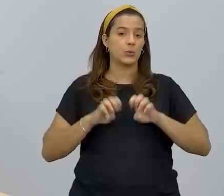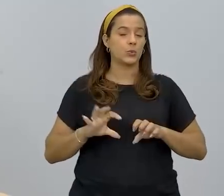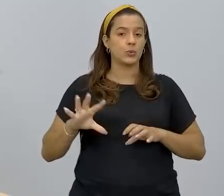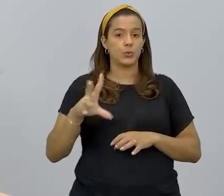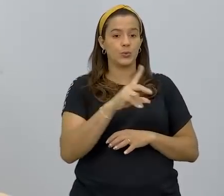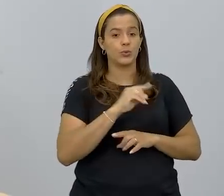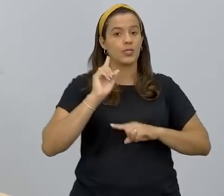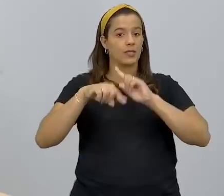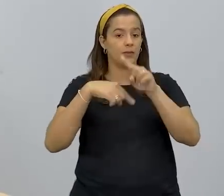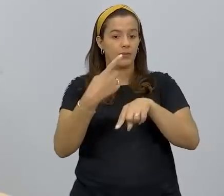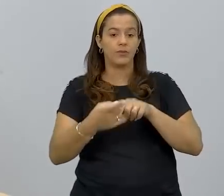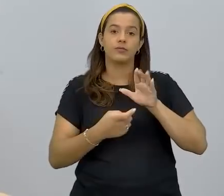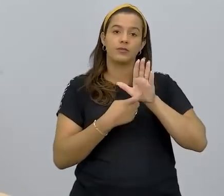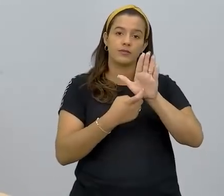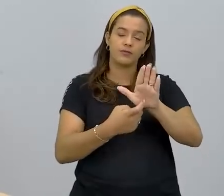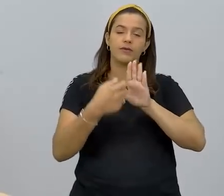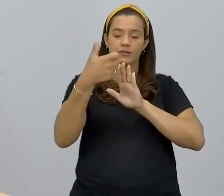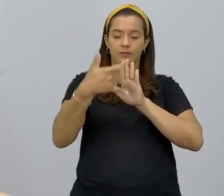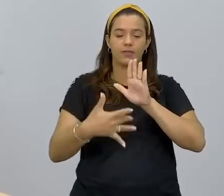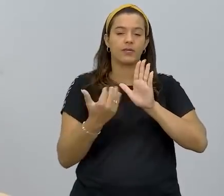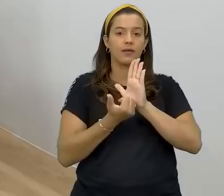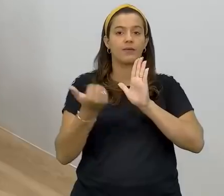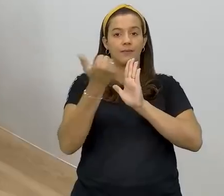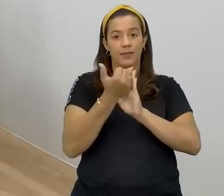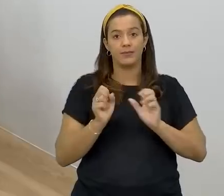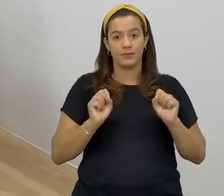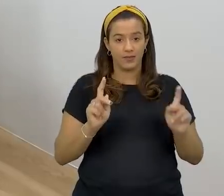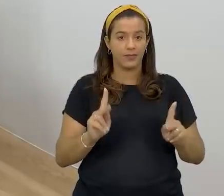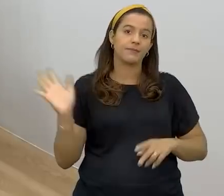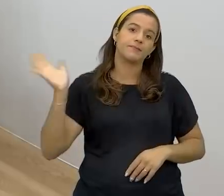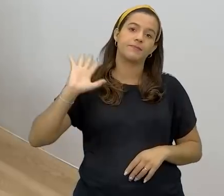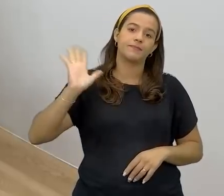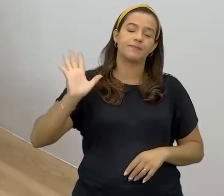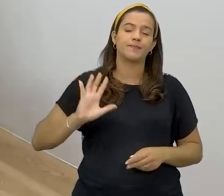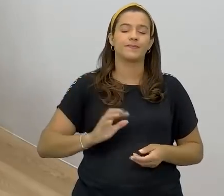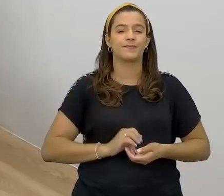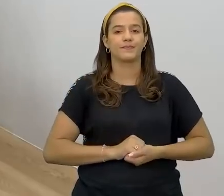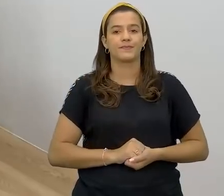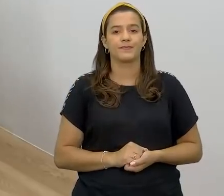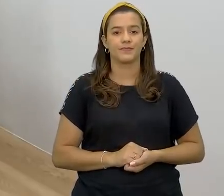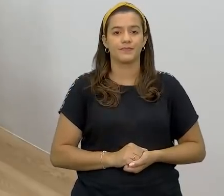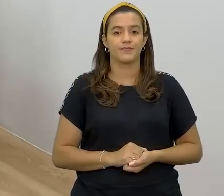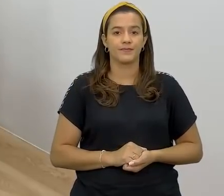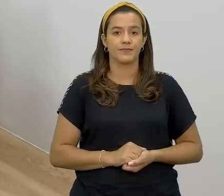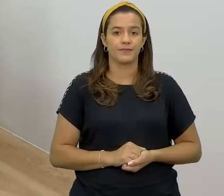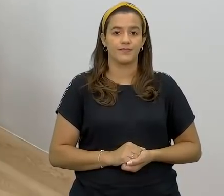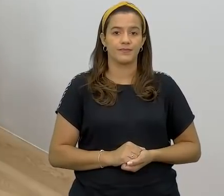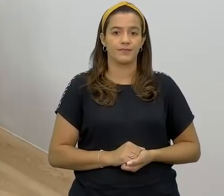depois a gente vai trazendo as metodologias, né, Gi? Tá ótimo. Tchauzinho, gente. Tchau, Obrigada. tchau.